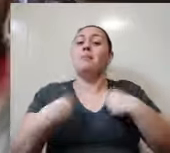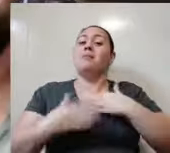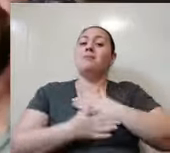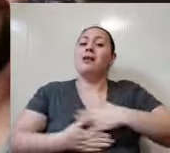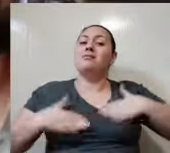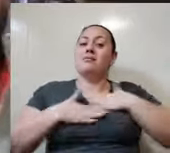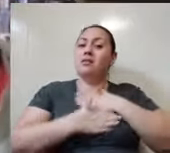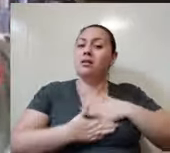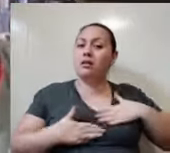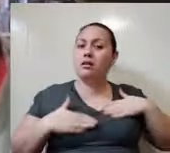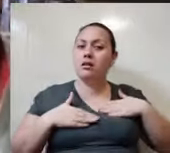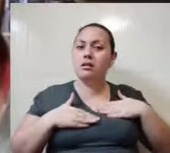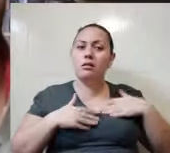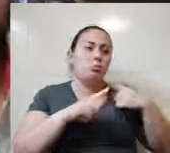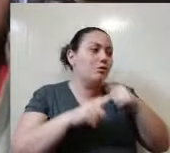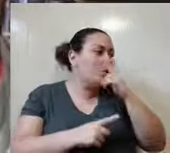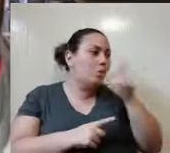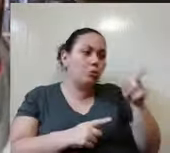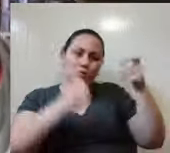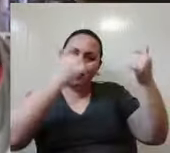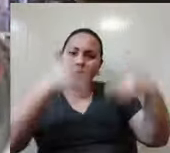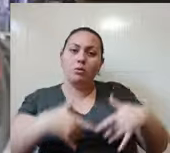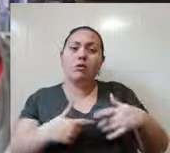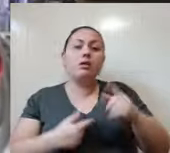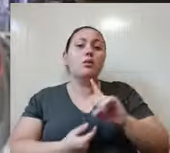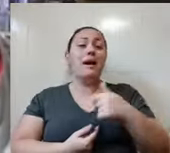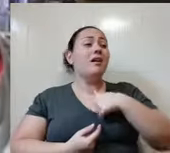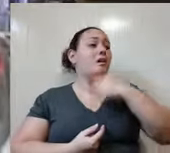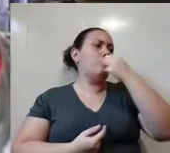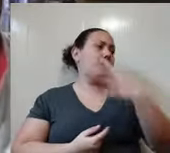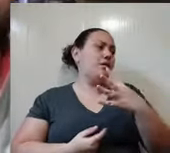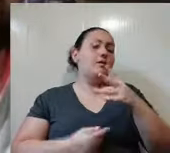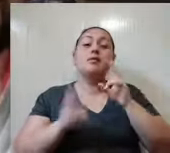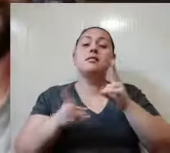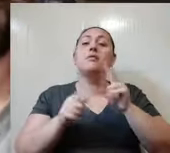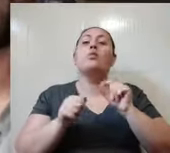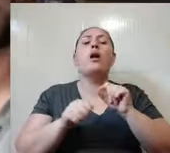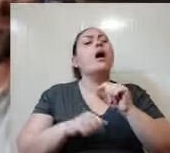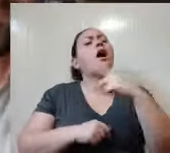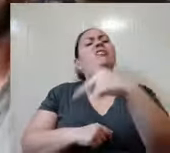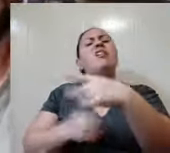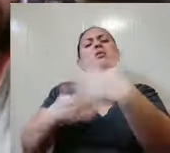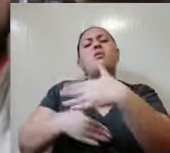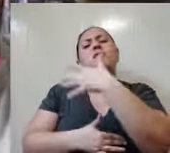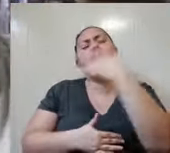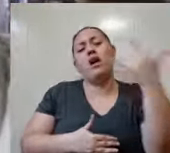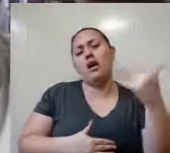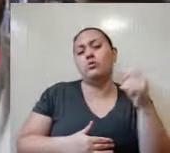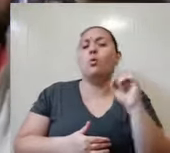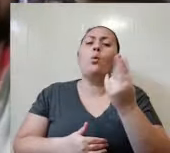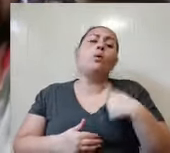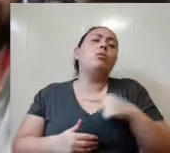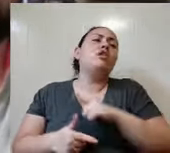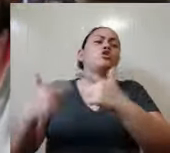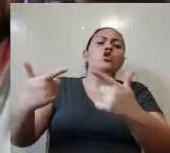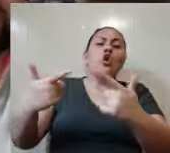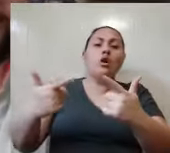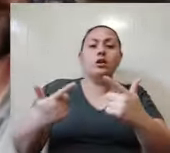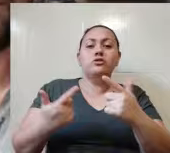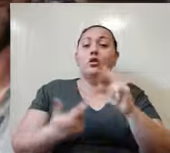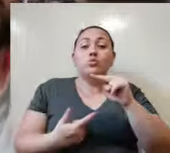satisfação. Porque é isso que tu disse. Não fui eu que fui bem. Era a prova que estava fácil. Ou naquele dia eu tive sorte.